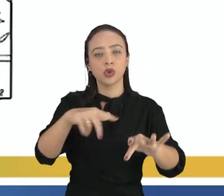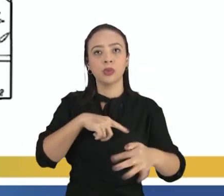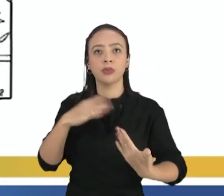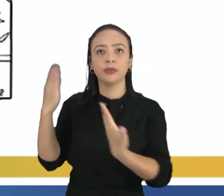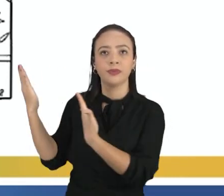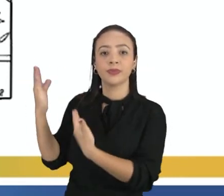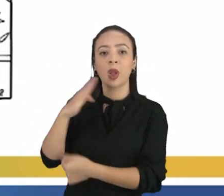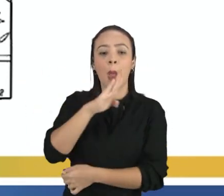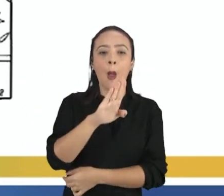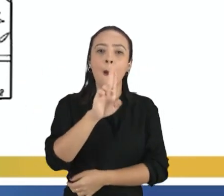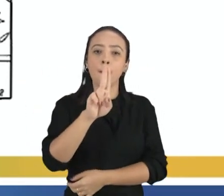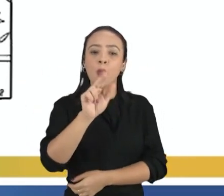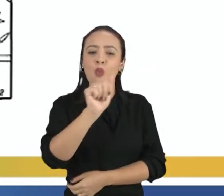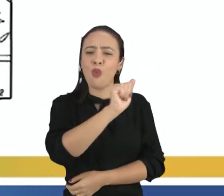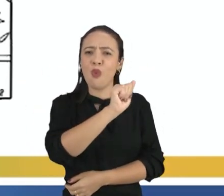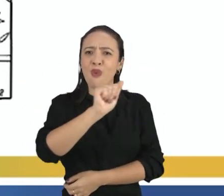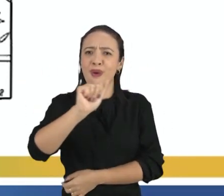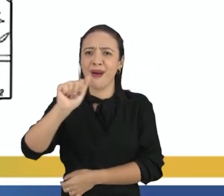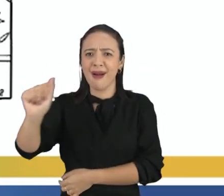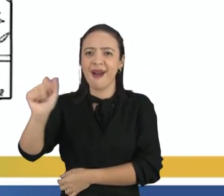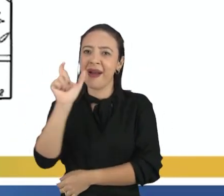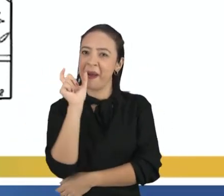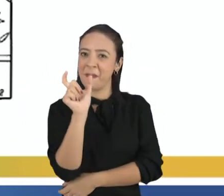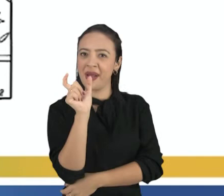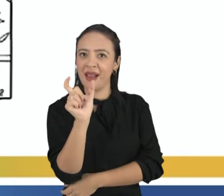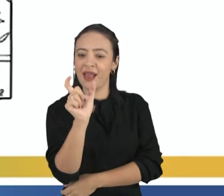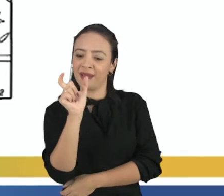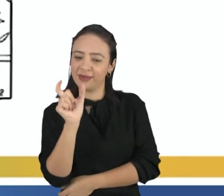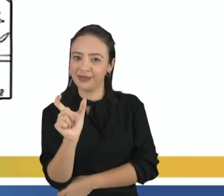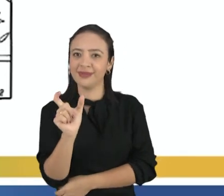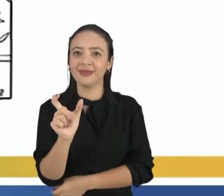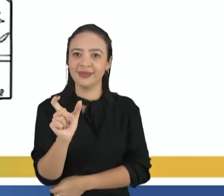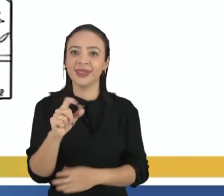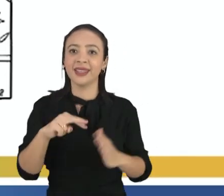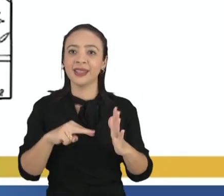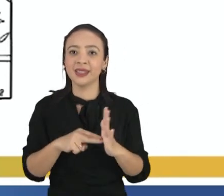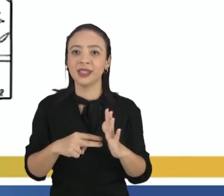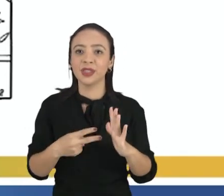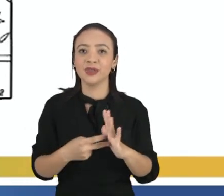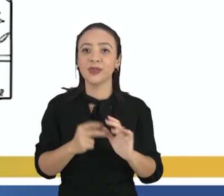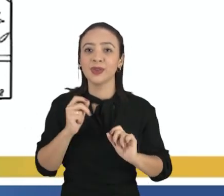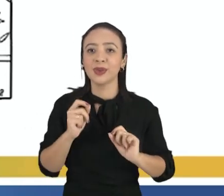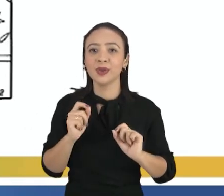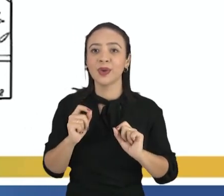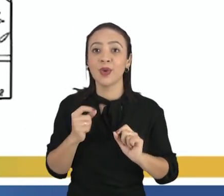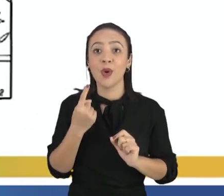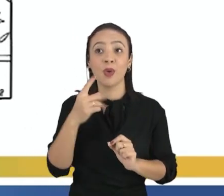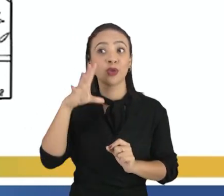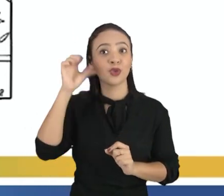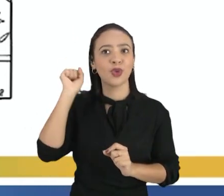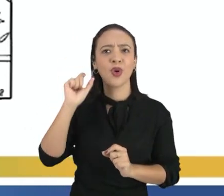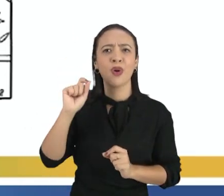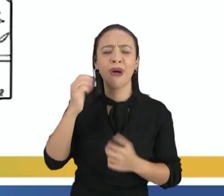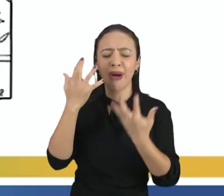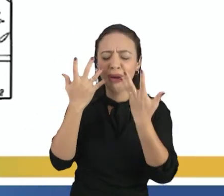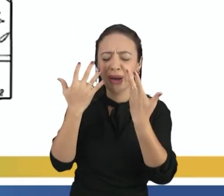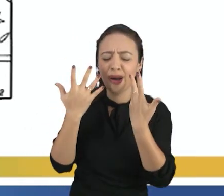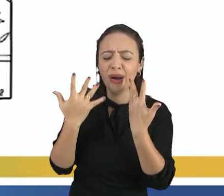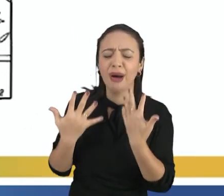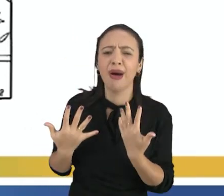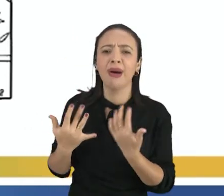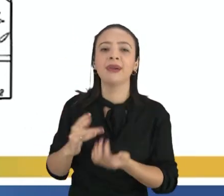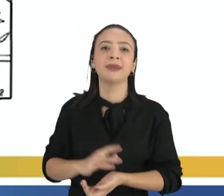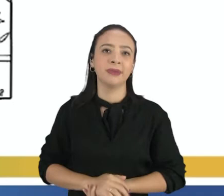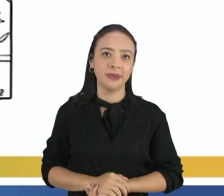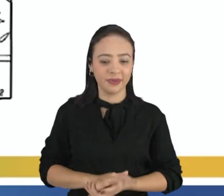buá, buá. É uma palavra, são duas palavras que representam um som, o som de choro. Então